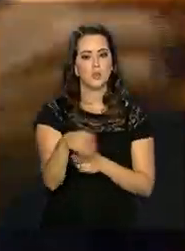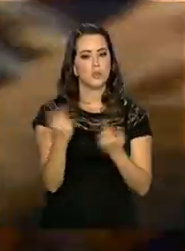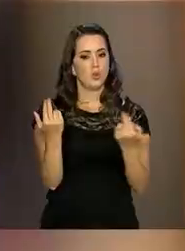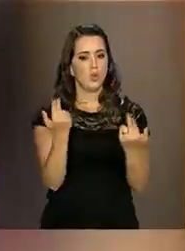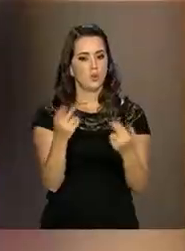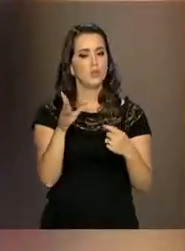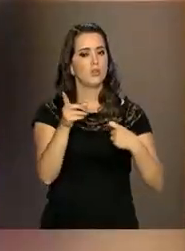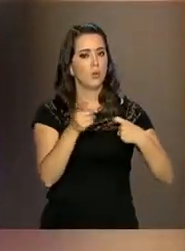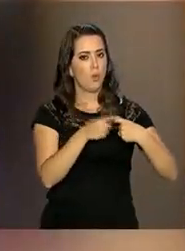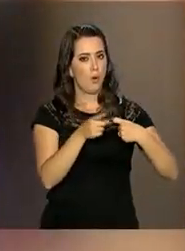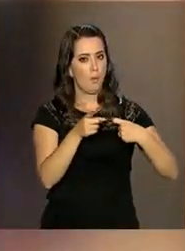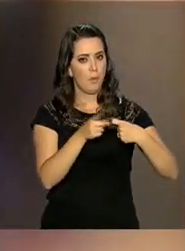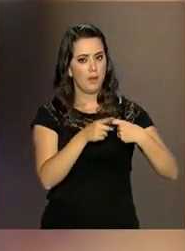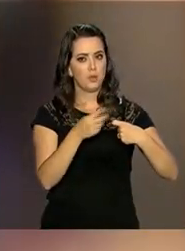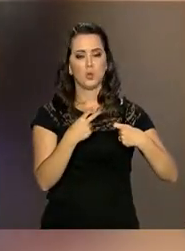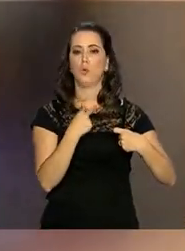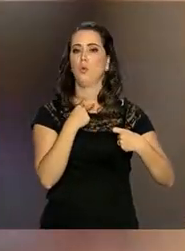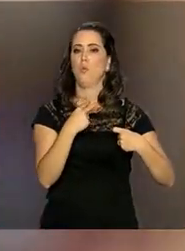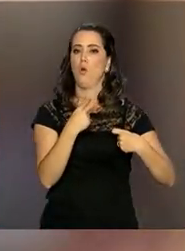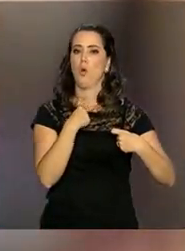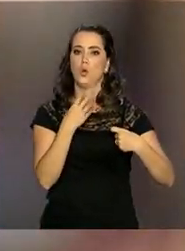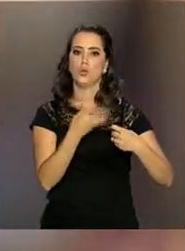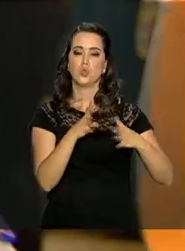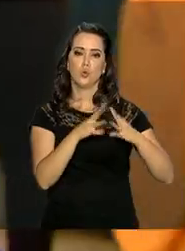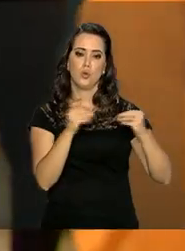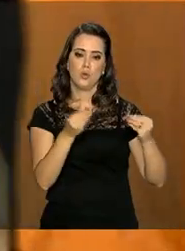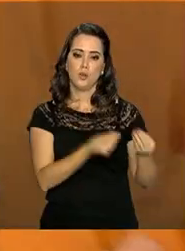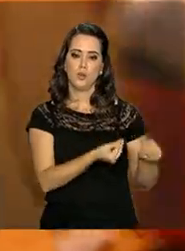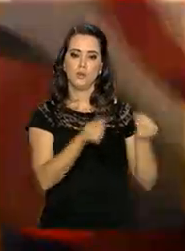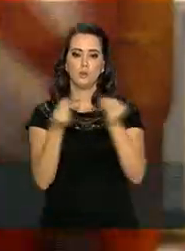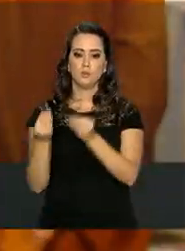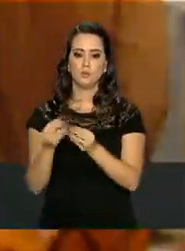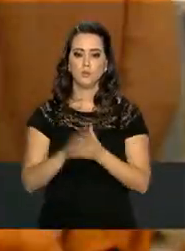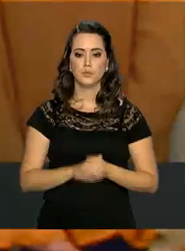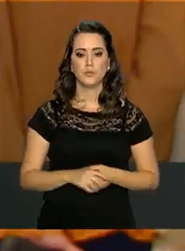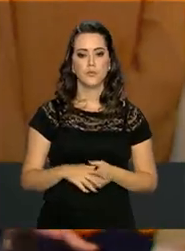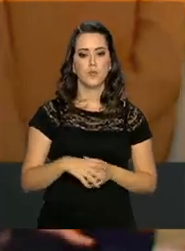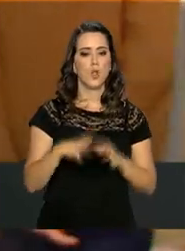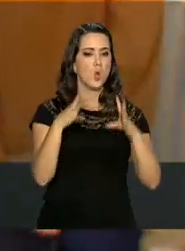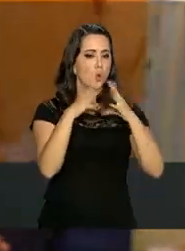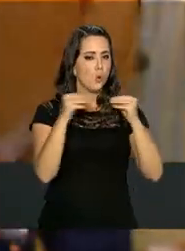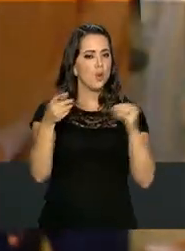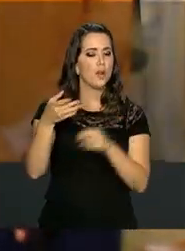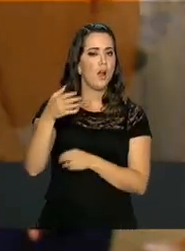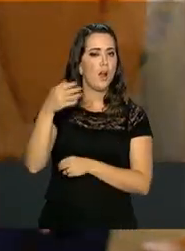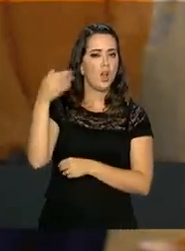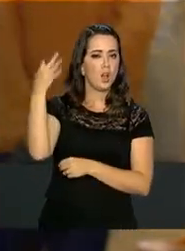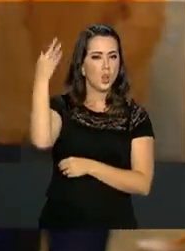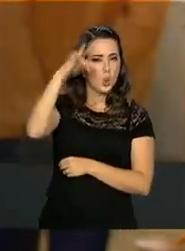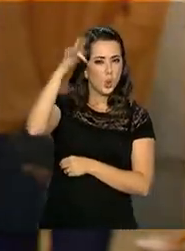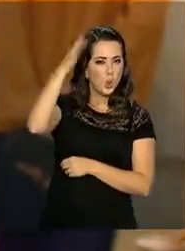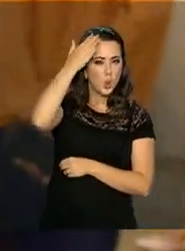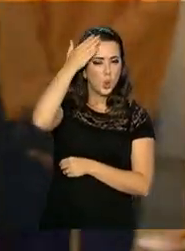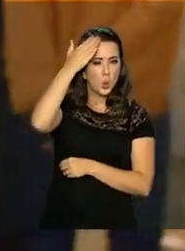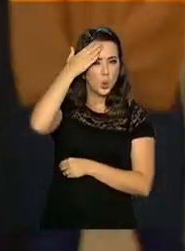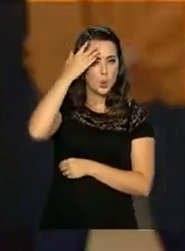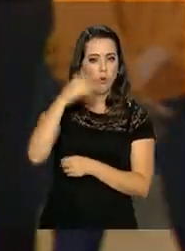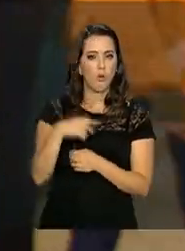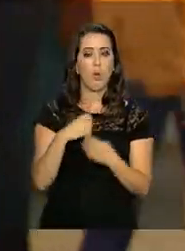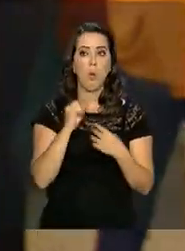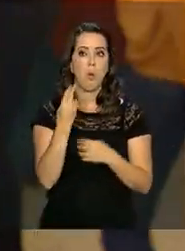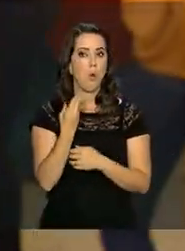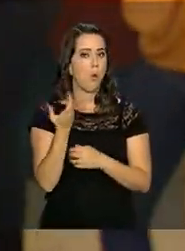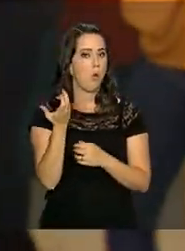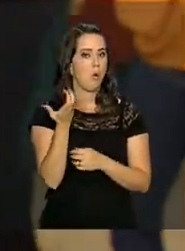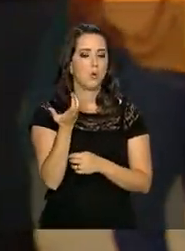médico. O que ela não pode curar, passa para o colega. É o curador de cabeça, aquele que não consegue dormir, aquela que